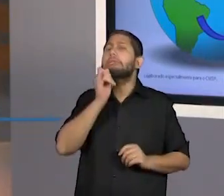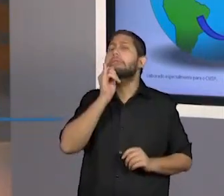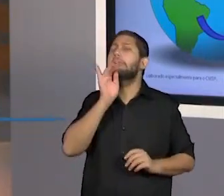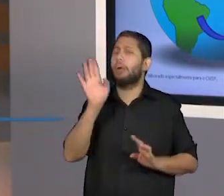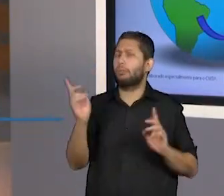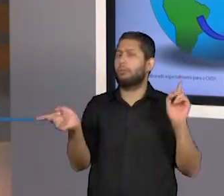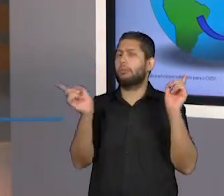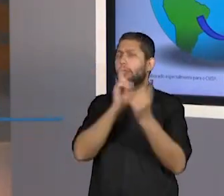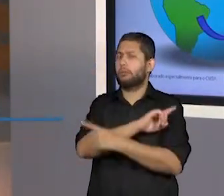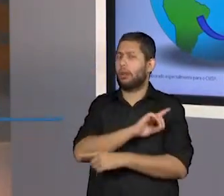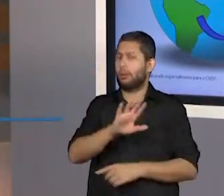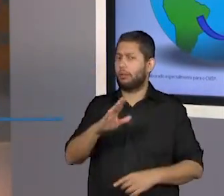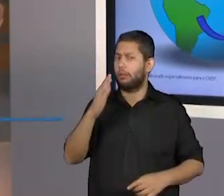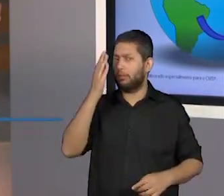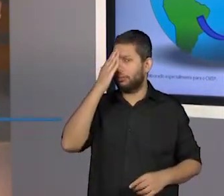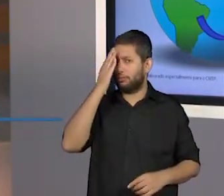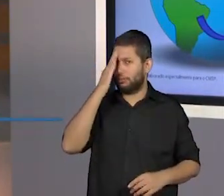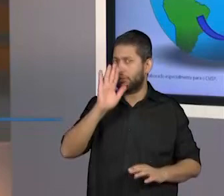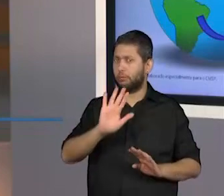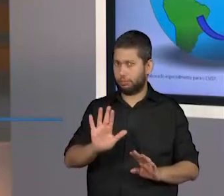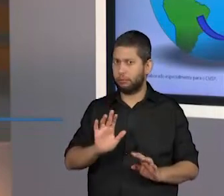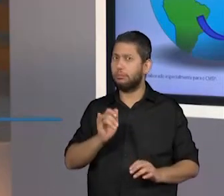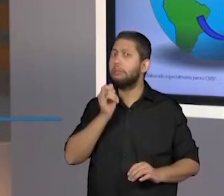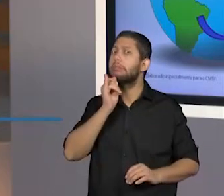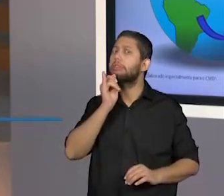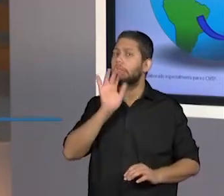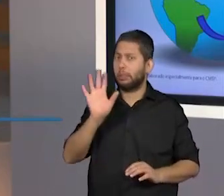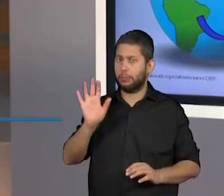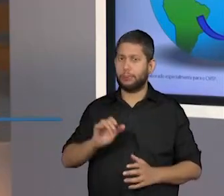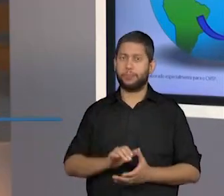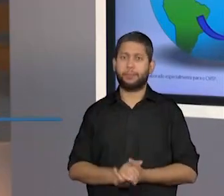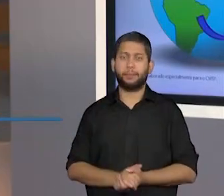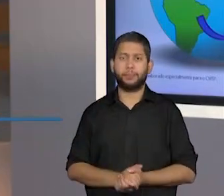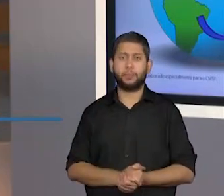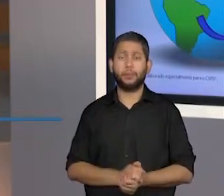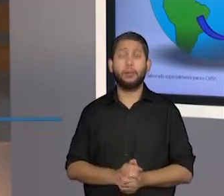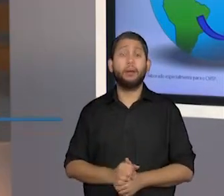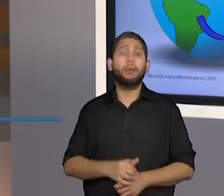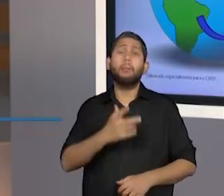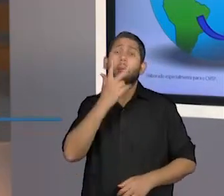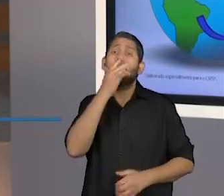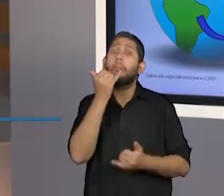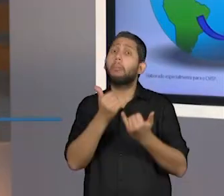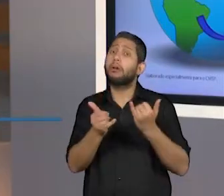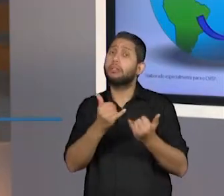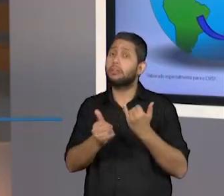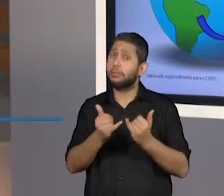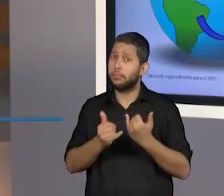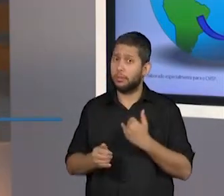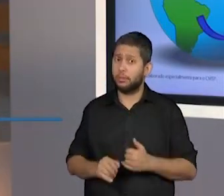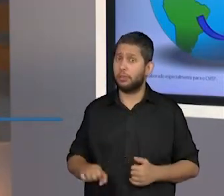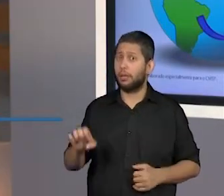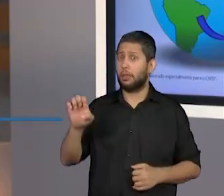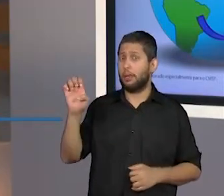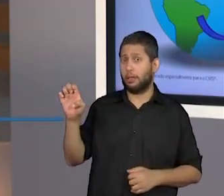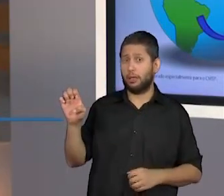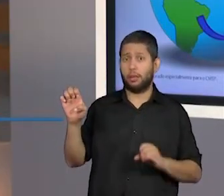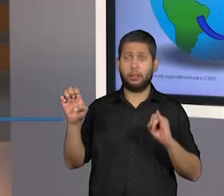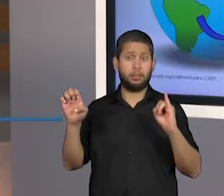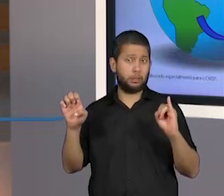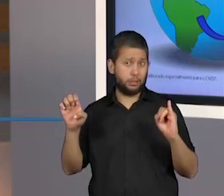gente consegue fixar a emigração e a imigração. São palavras bem parecidas. Muda o início.